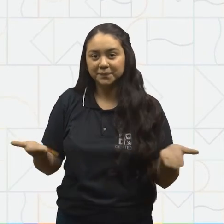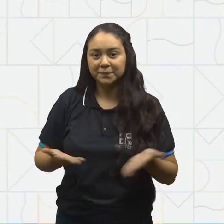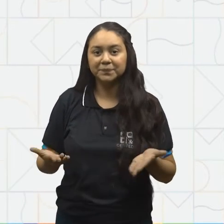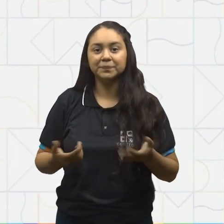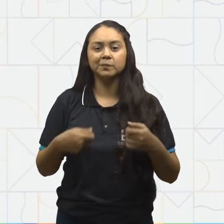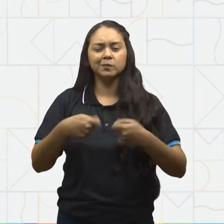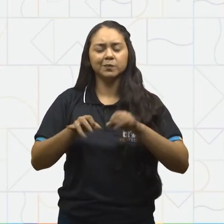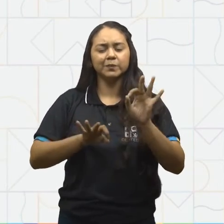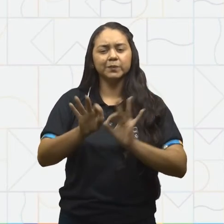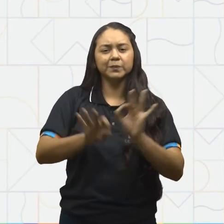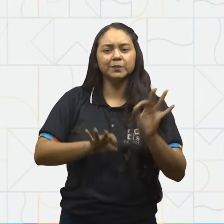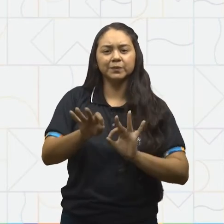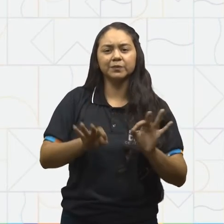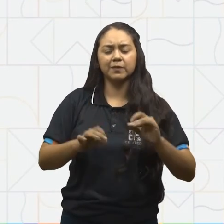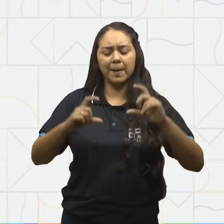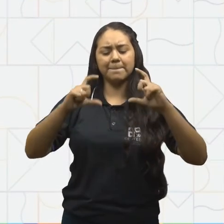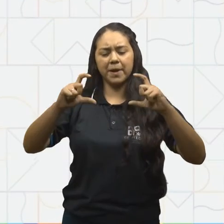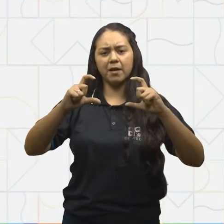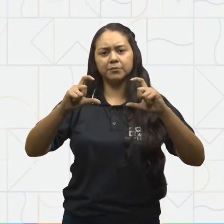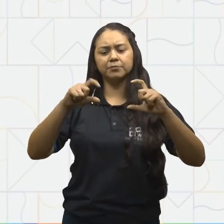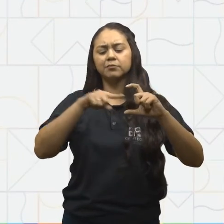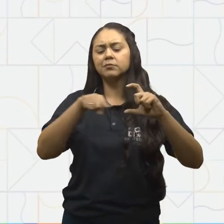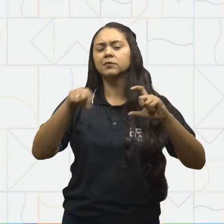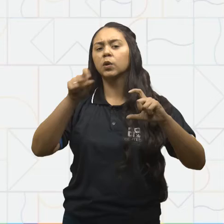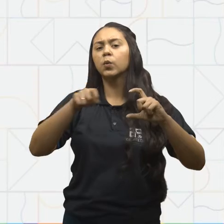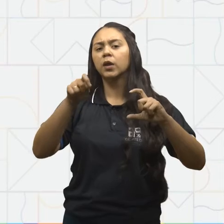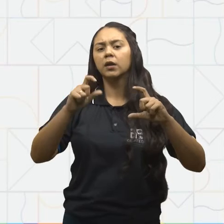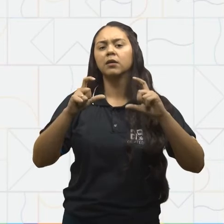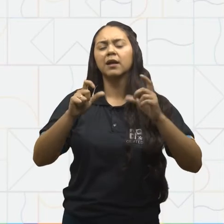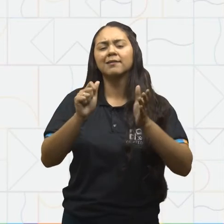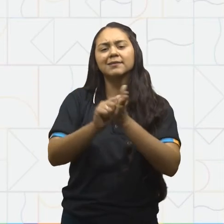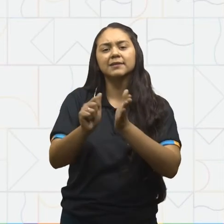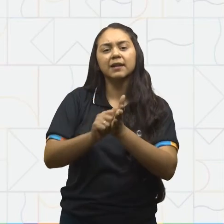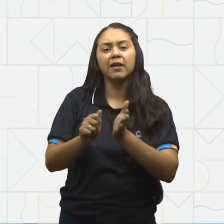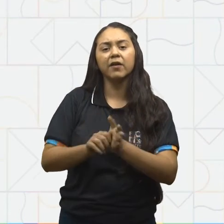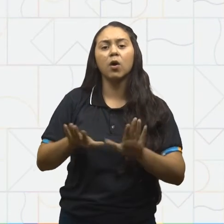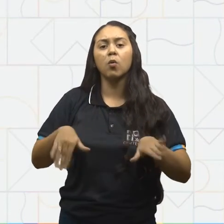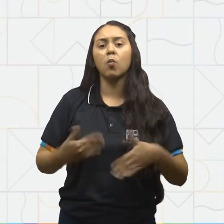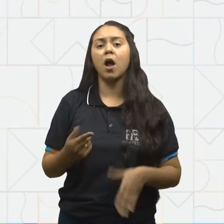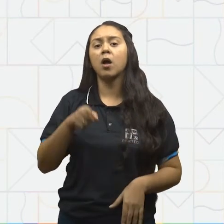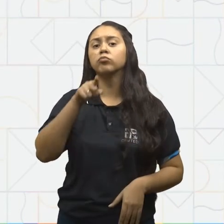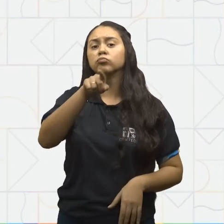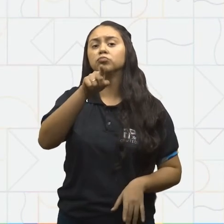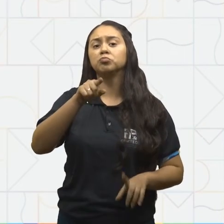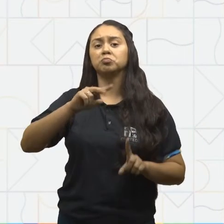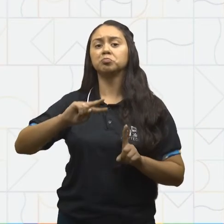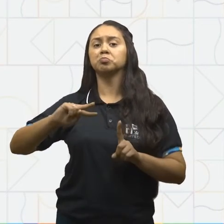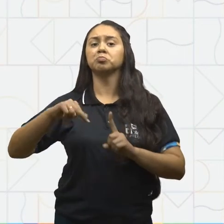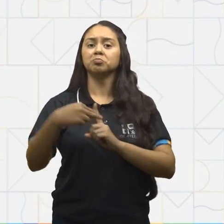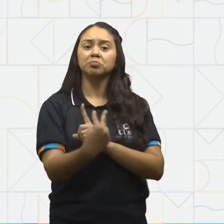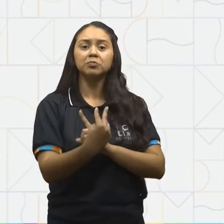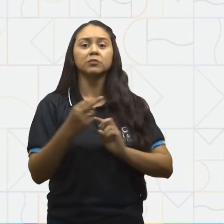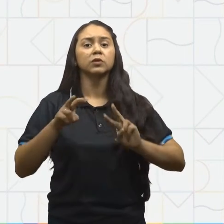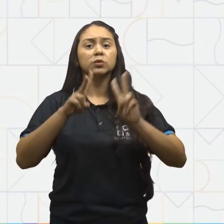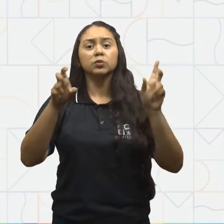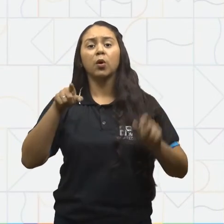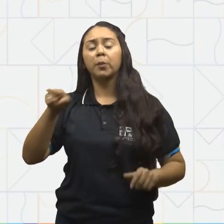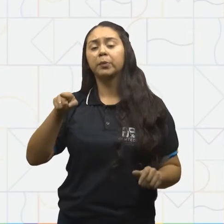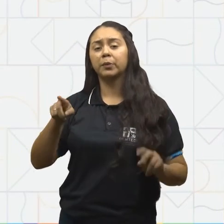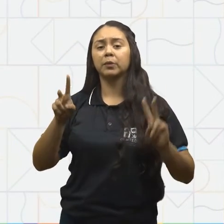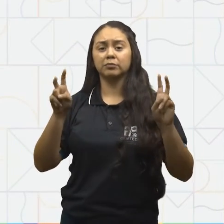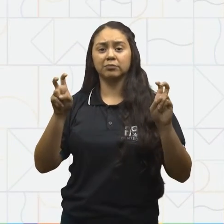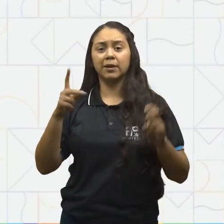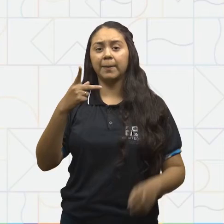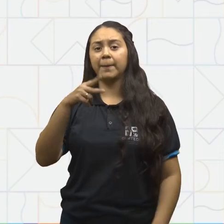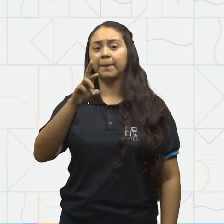aula, elaborar um parágrafo, escrevendo qual o seu posicionamento sobre este